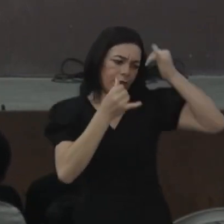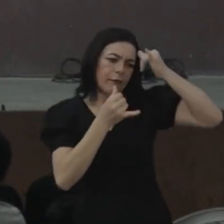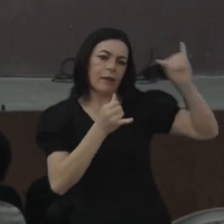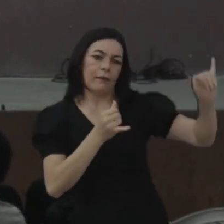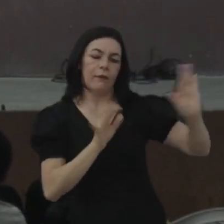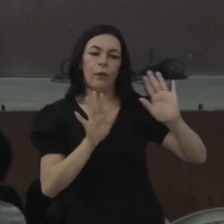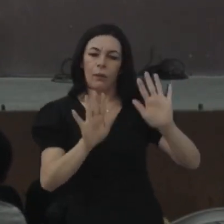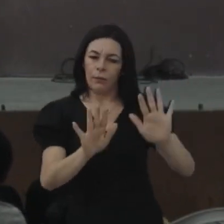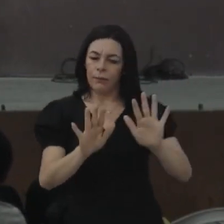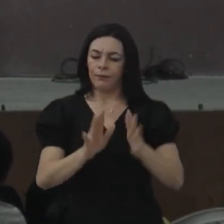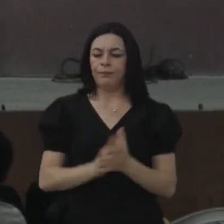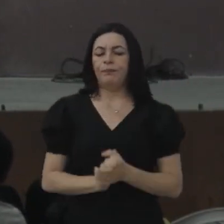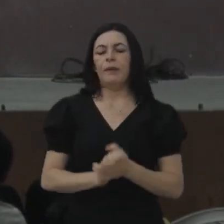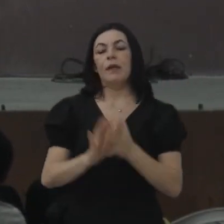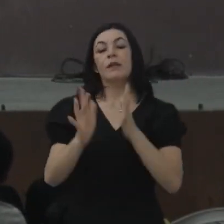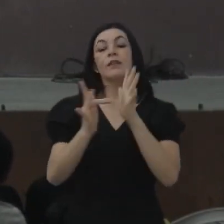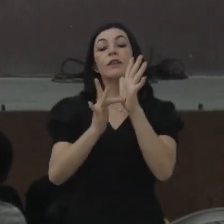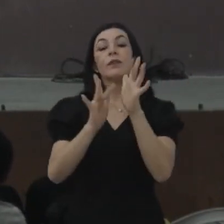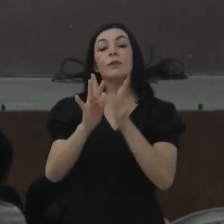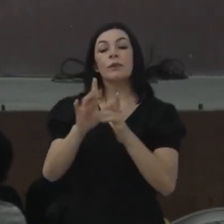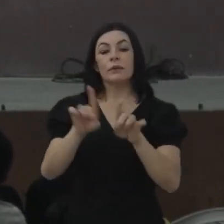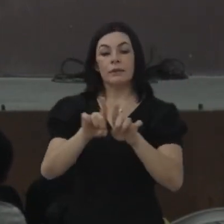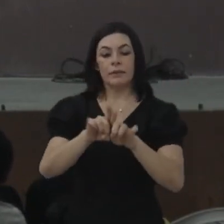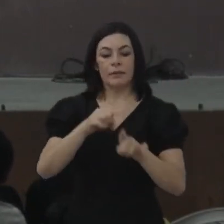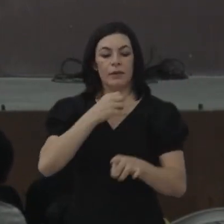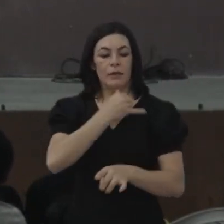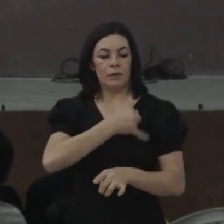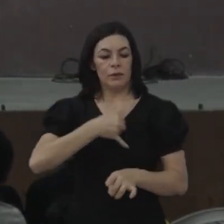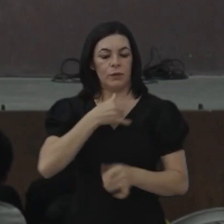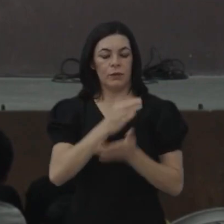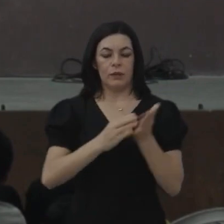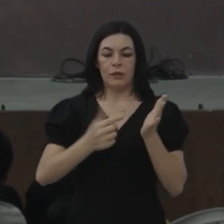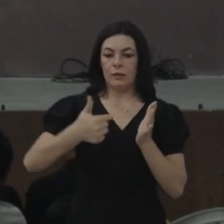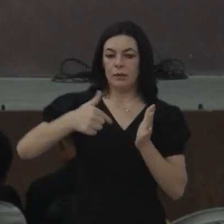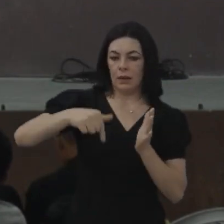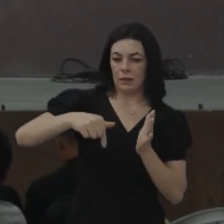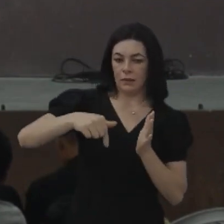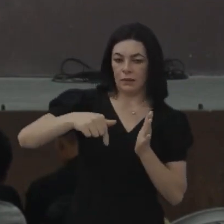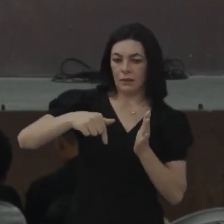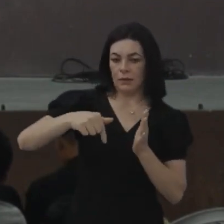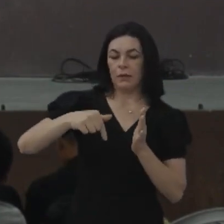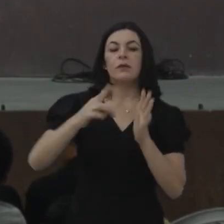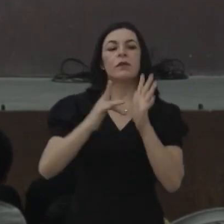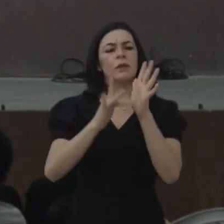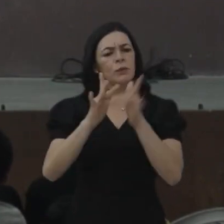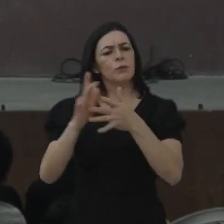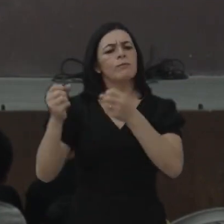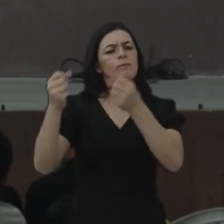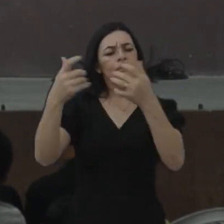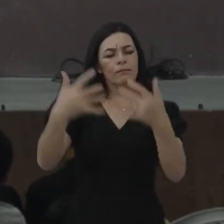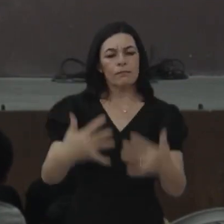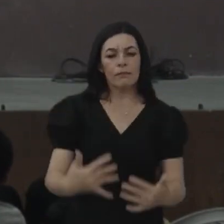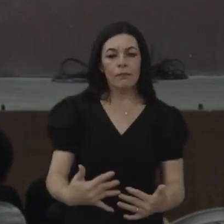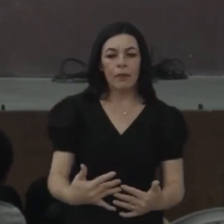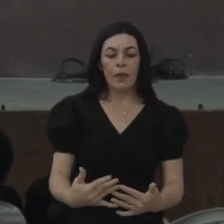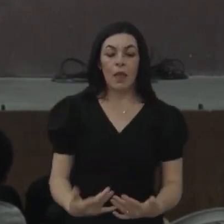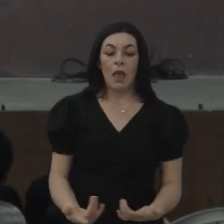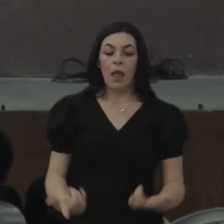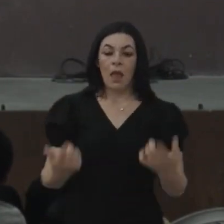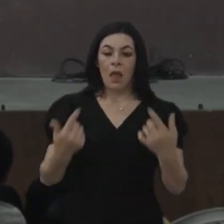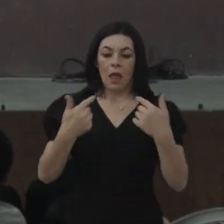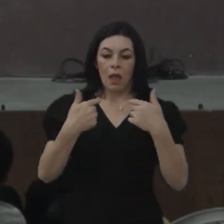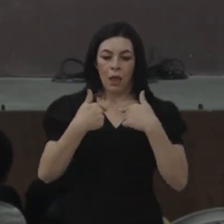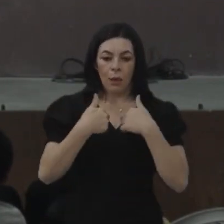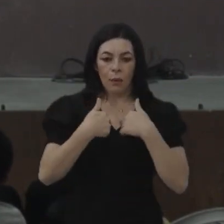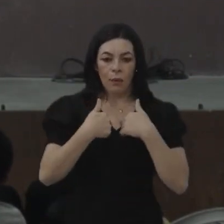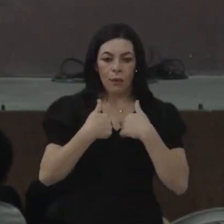Irmãos, Jesus, lá em João 17, verso 14 e o verso 17, Jesus disse assim: eu lhes tenho dado a